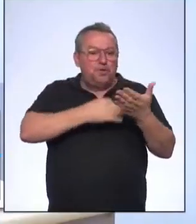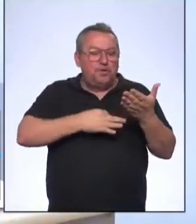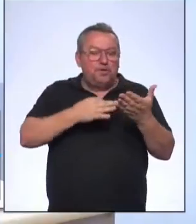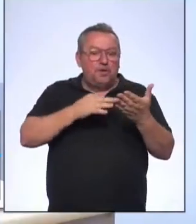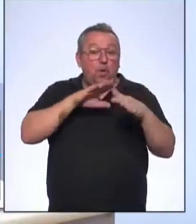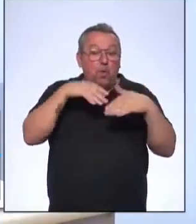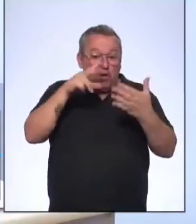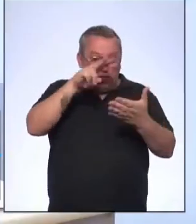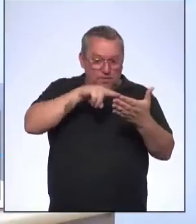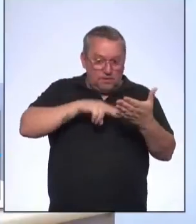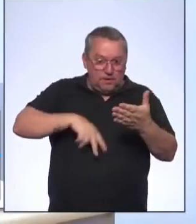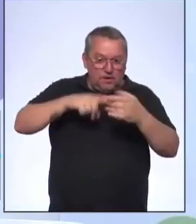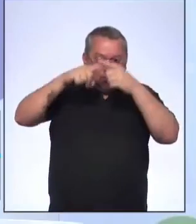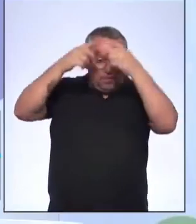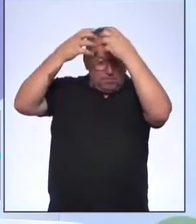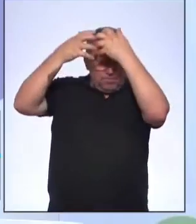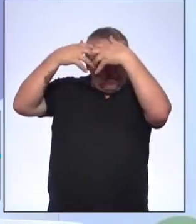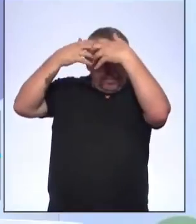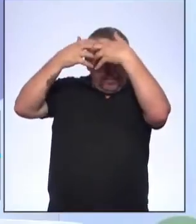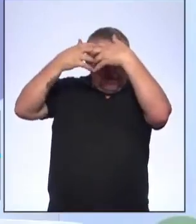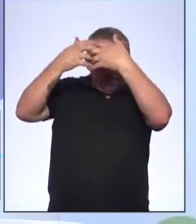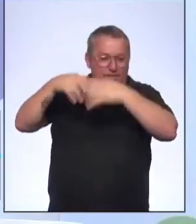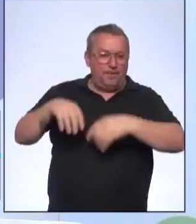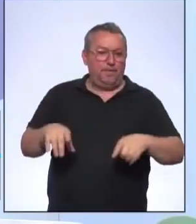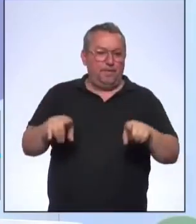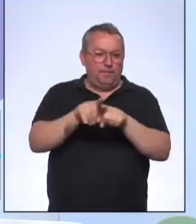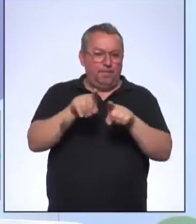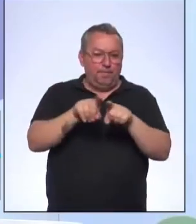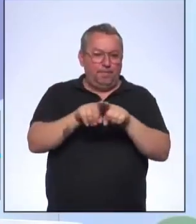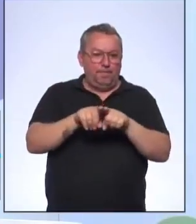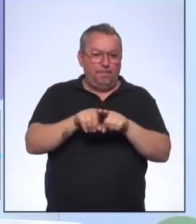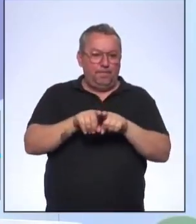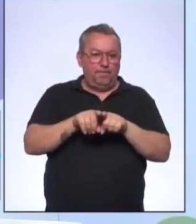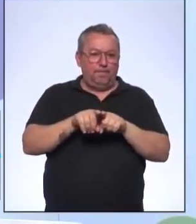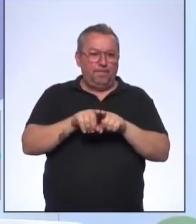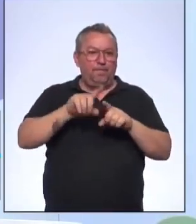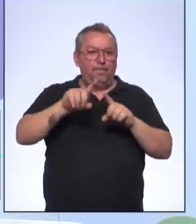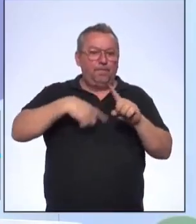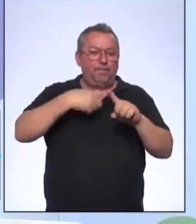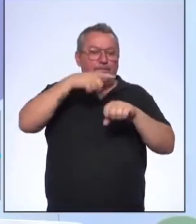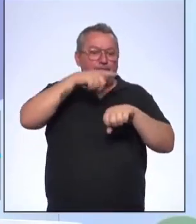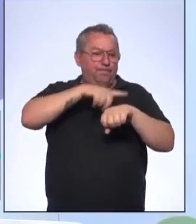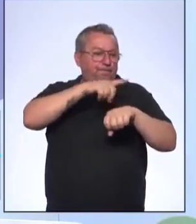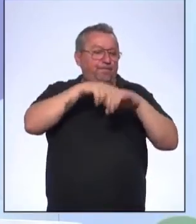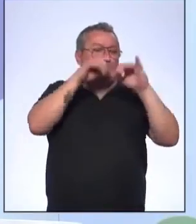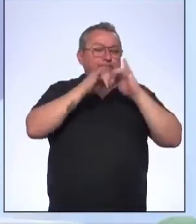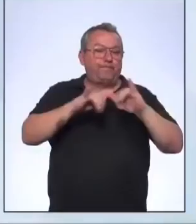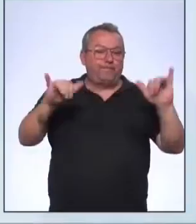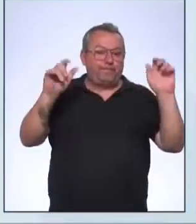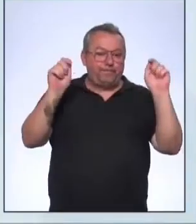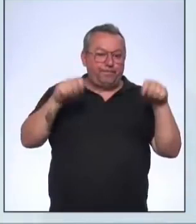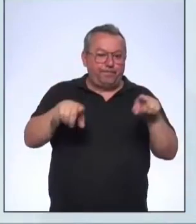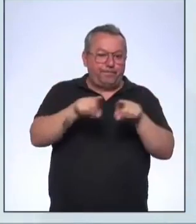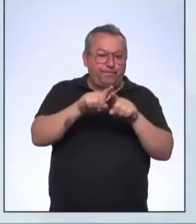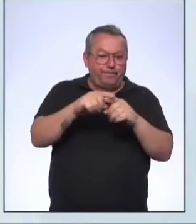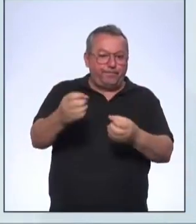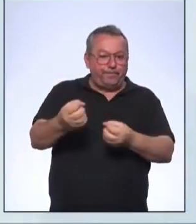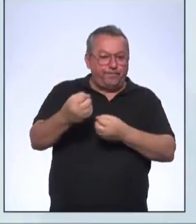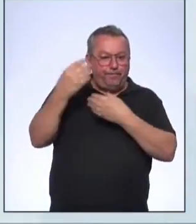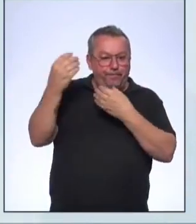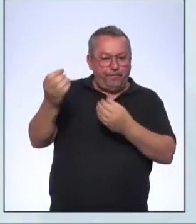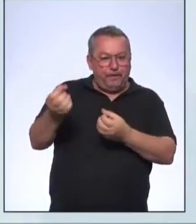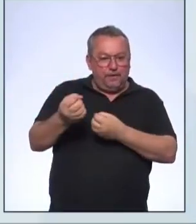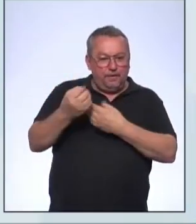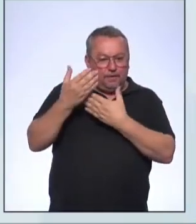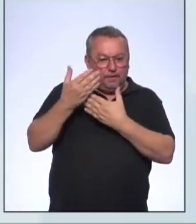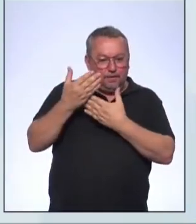sobre aquele assunto. Perfeitamente. Não e os textos mais extensos que a notícia, né? Podem ser informativos, como vocês